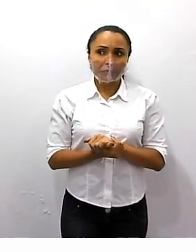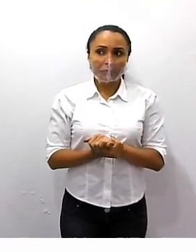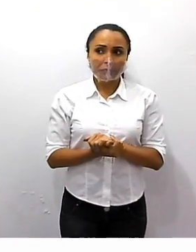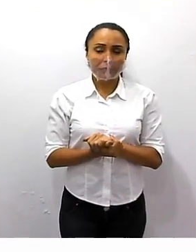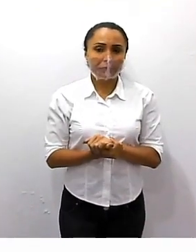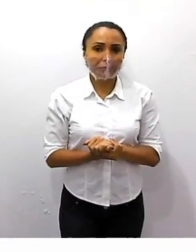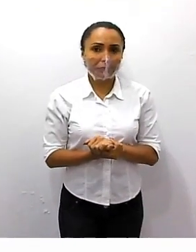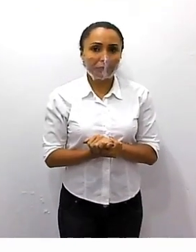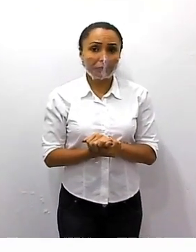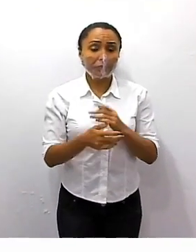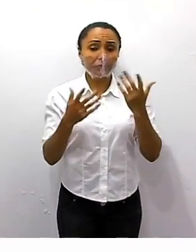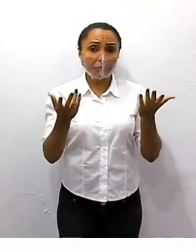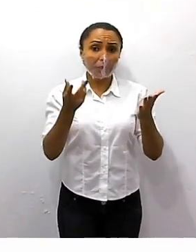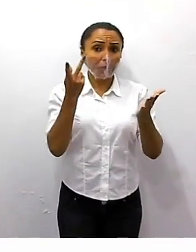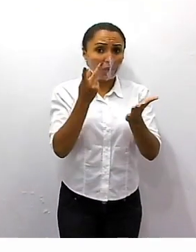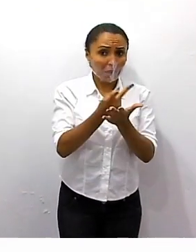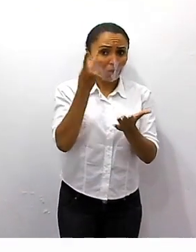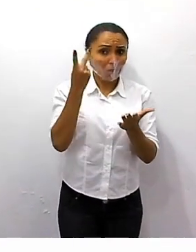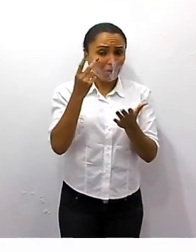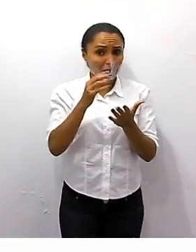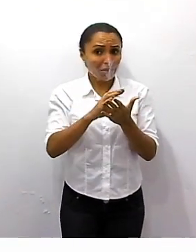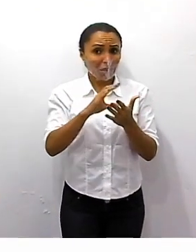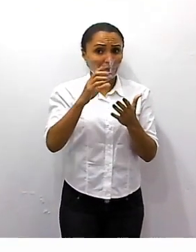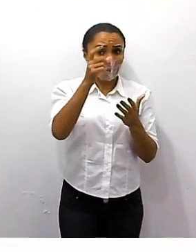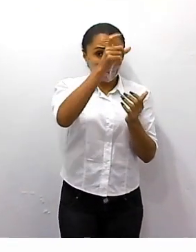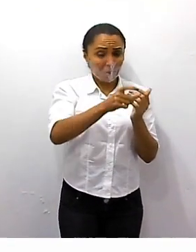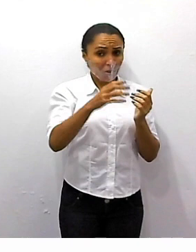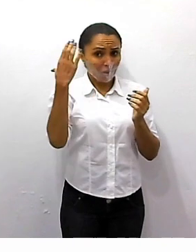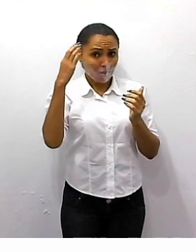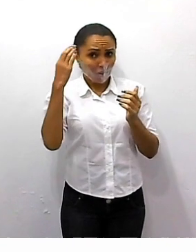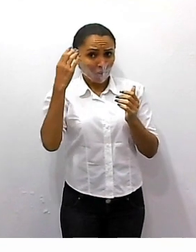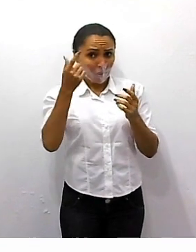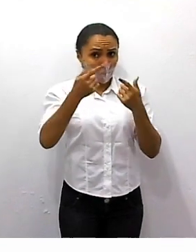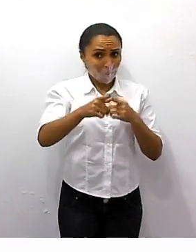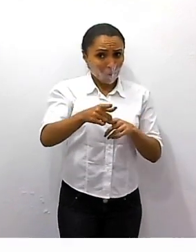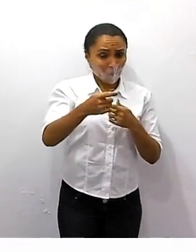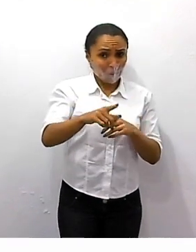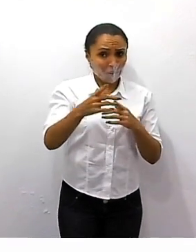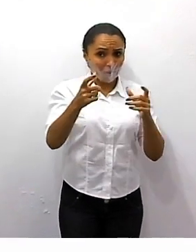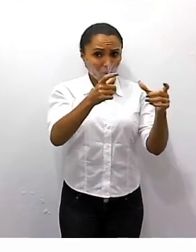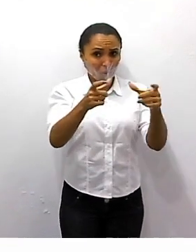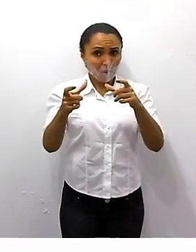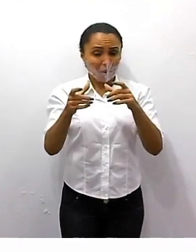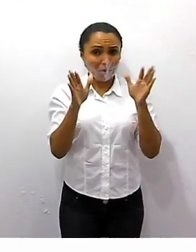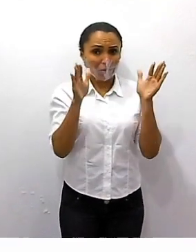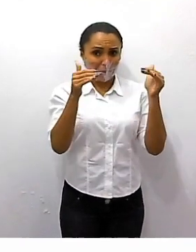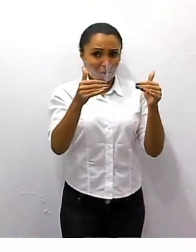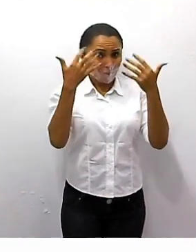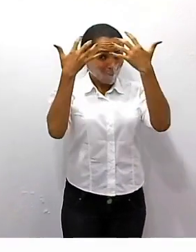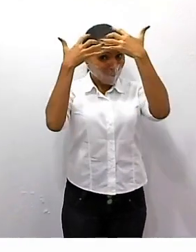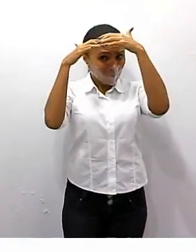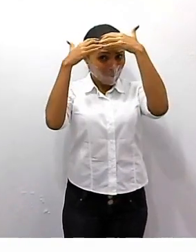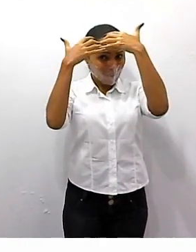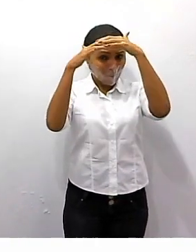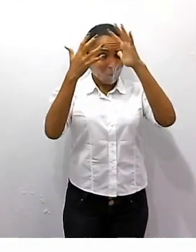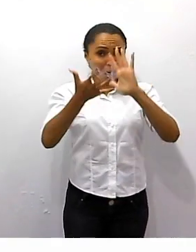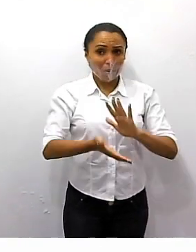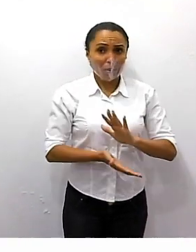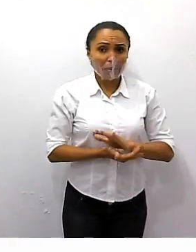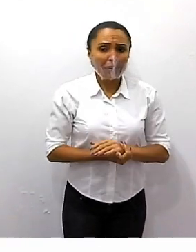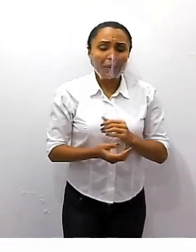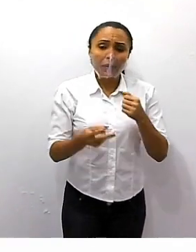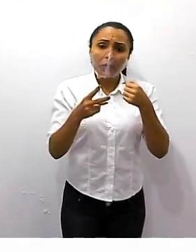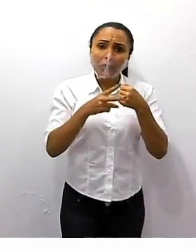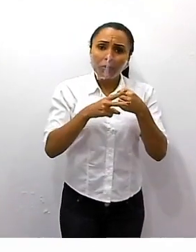Ó, acontecendo de o cientista provocar um dano em um local específico no cérebro. Gente, esse verbo